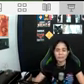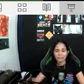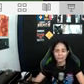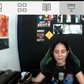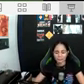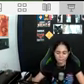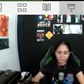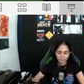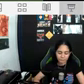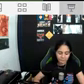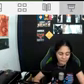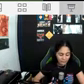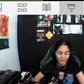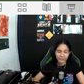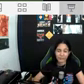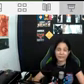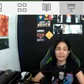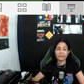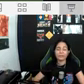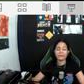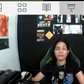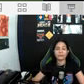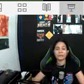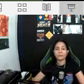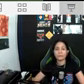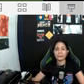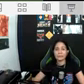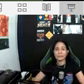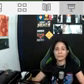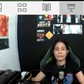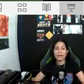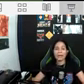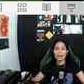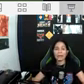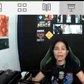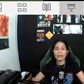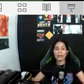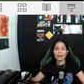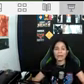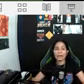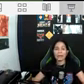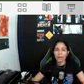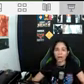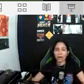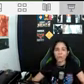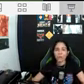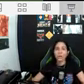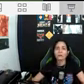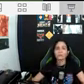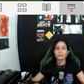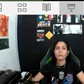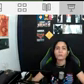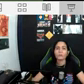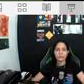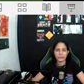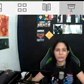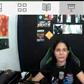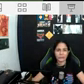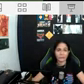né, do que o esperado. Então, a estatística, ela vai estar ajudando vocês a determinar quanto